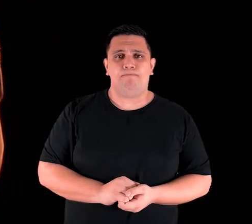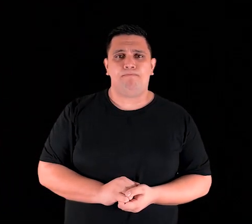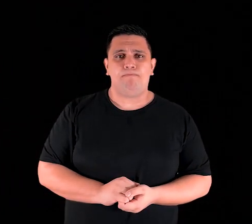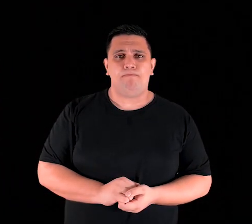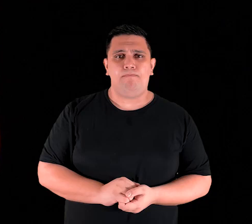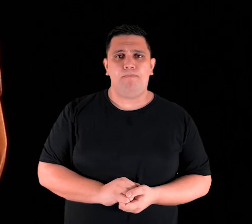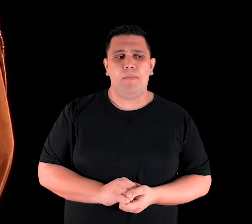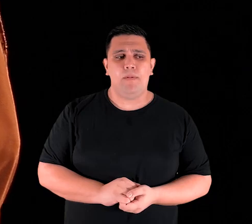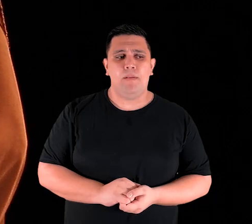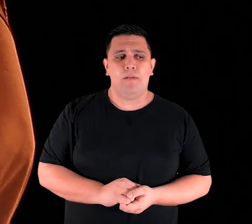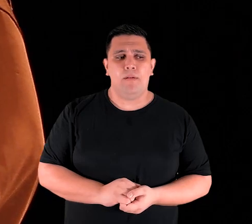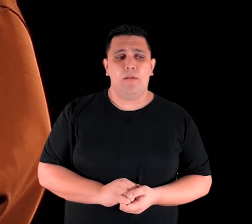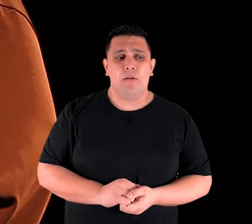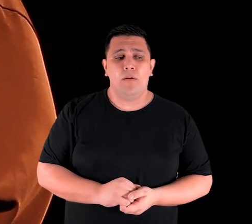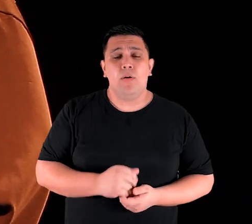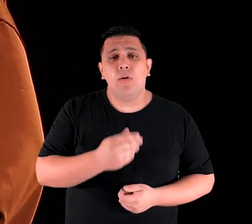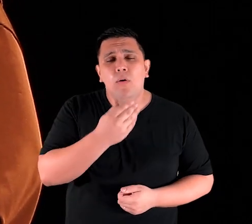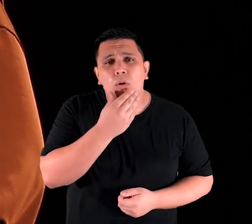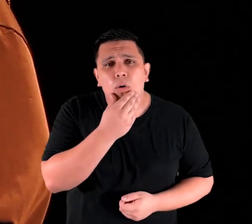Homem,